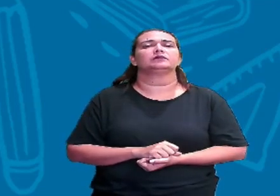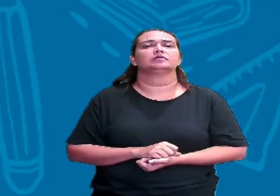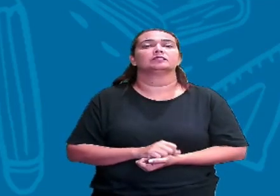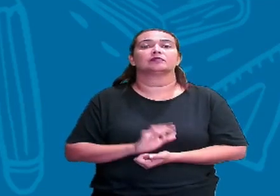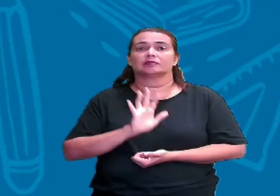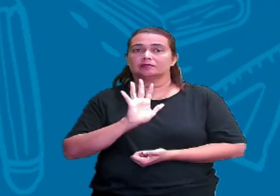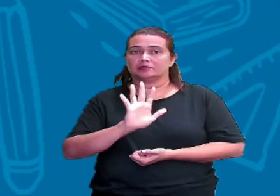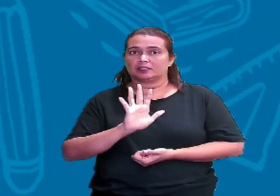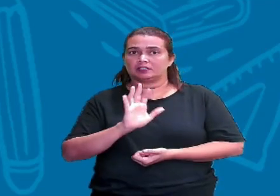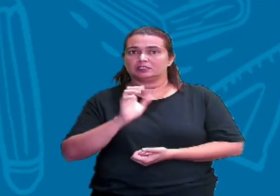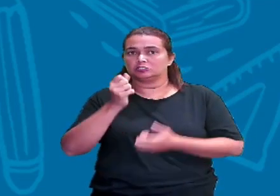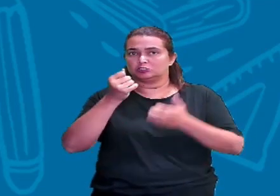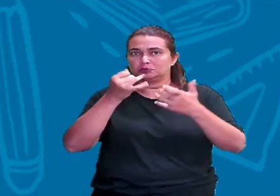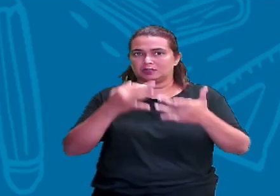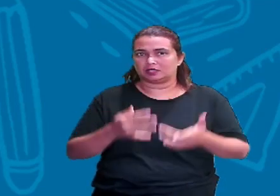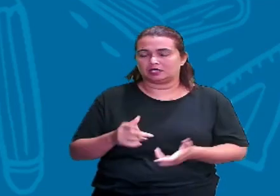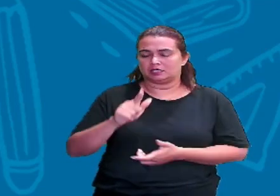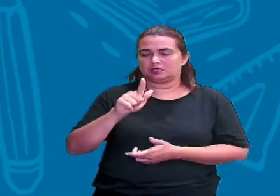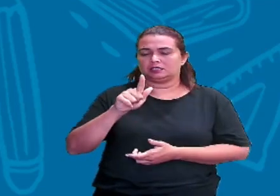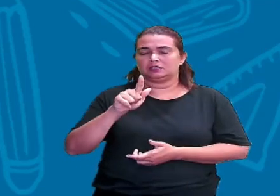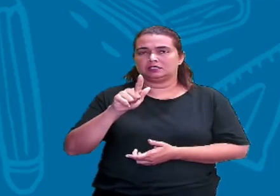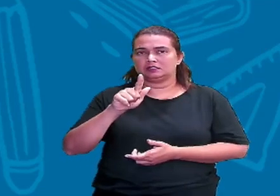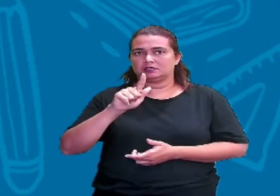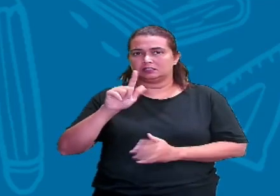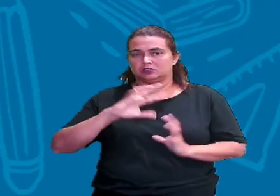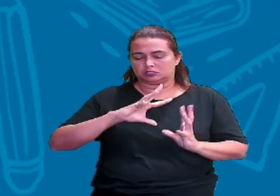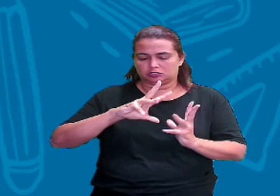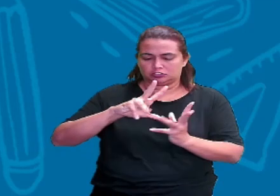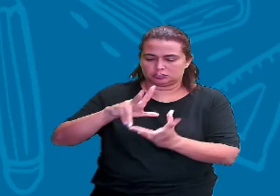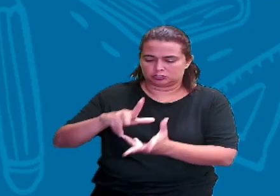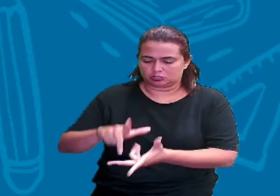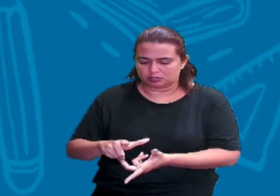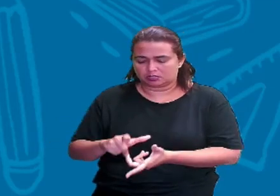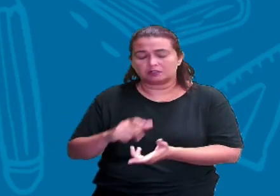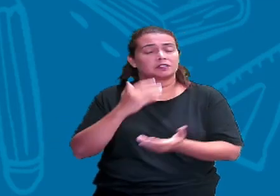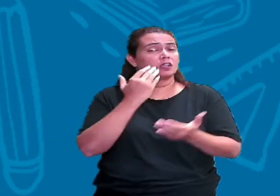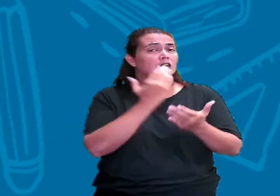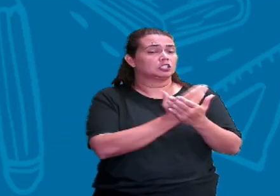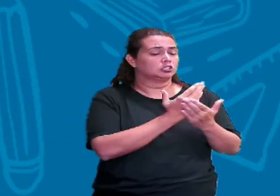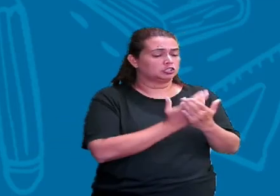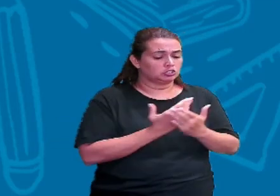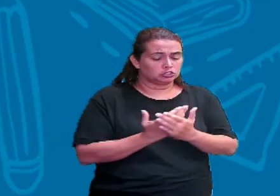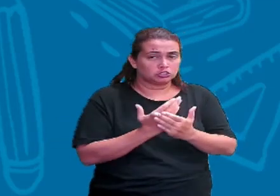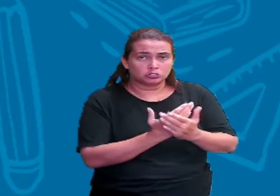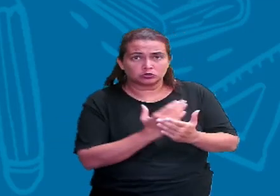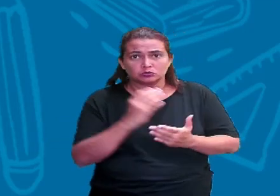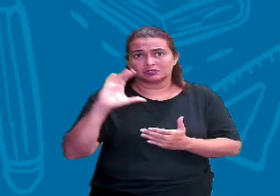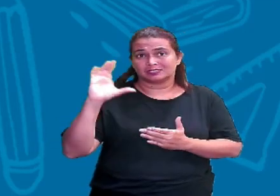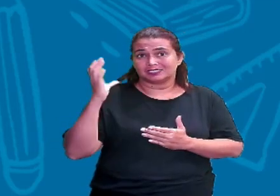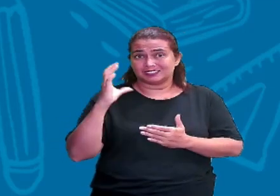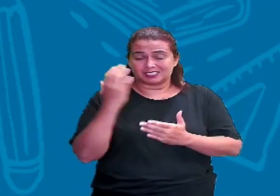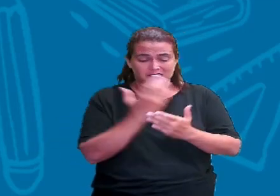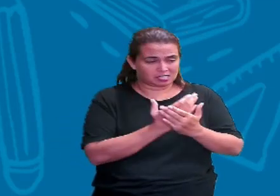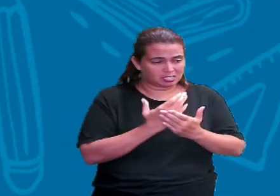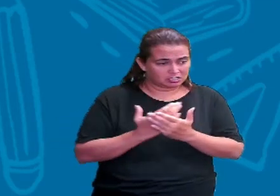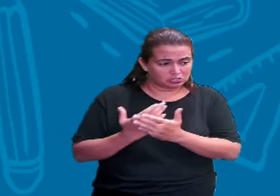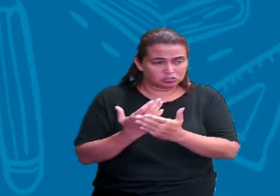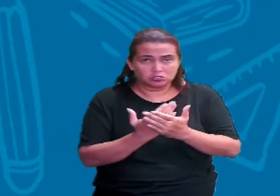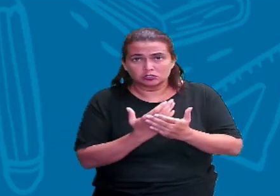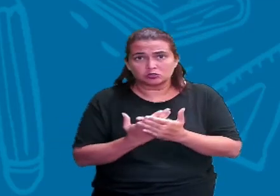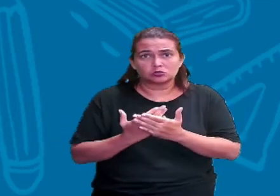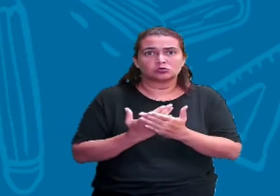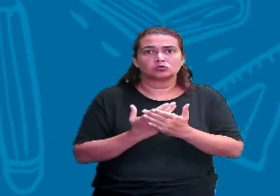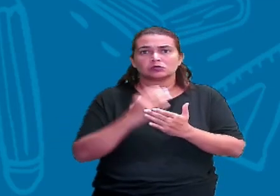Primeiro vamos à definição. Geografia é uma ciência que estuda a relação entre a Terra e os seus habitantes.